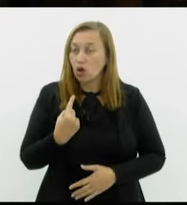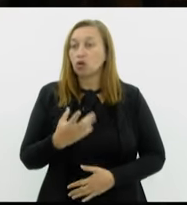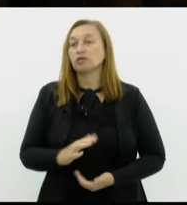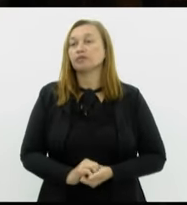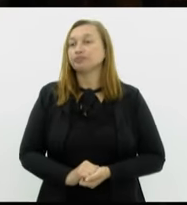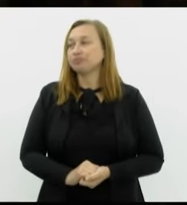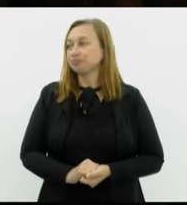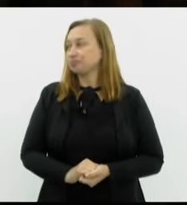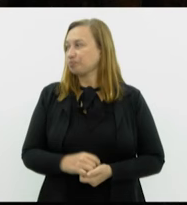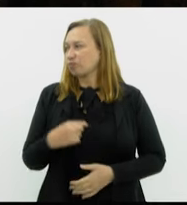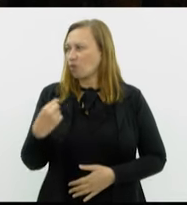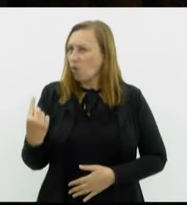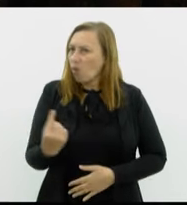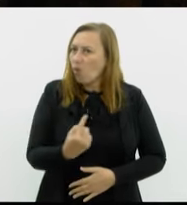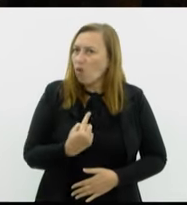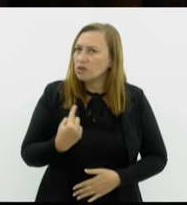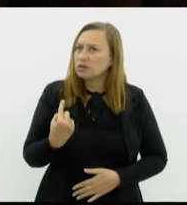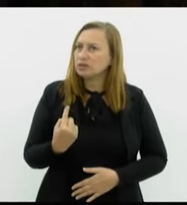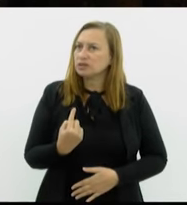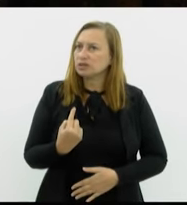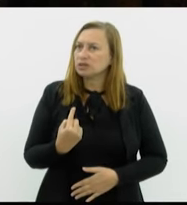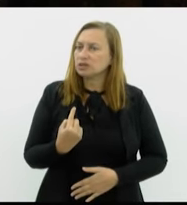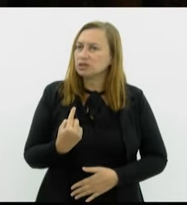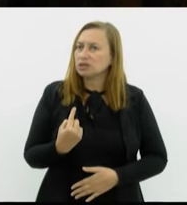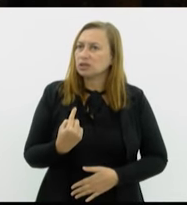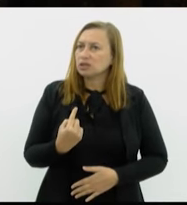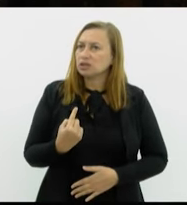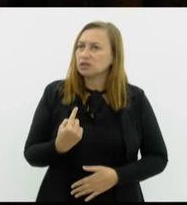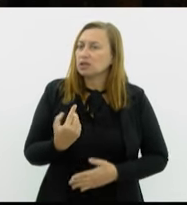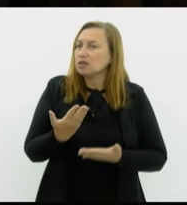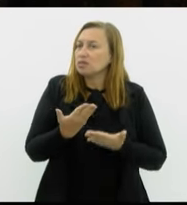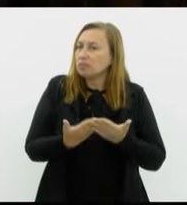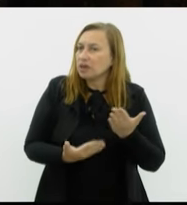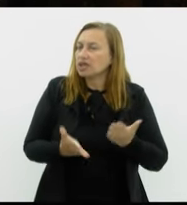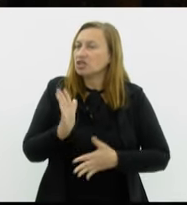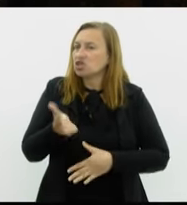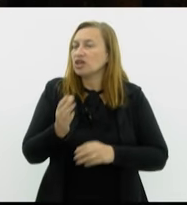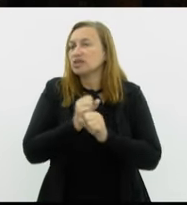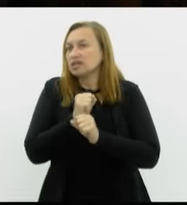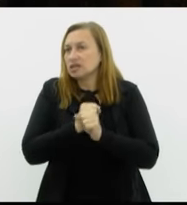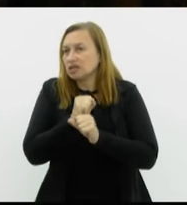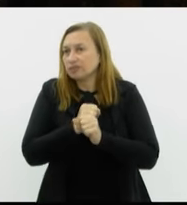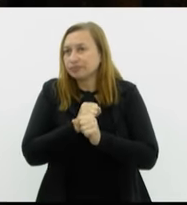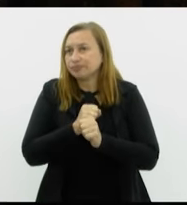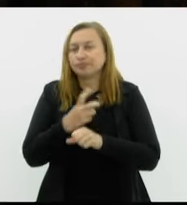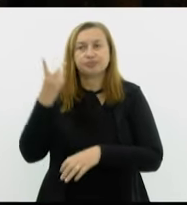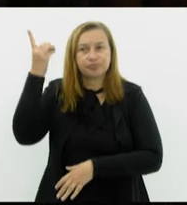nós vamos ter déficit primário já esse ano, deputado Carlos Mink,